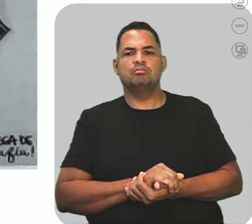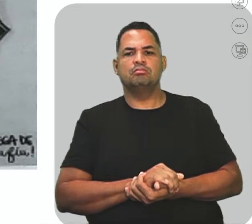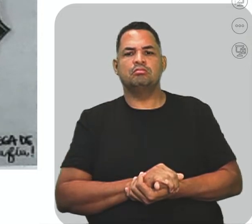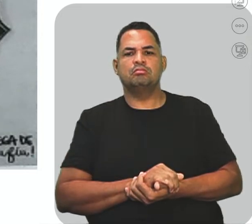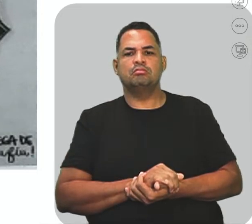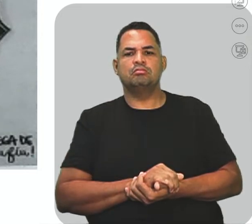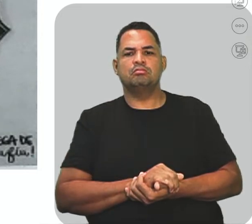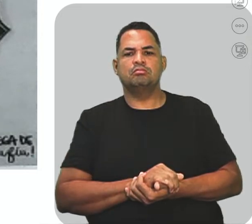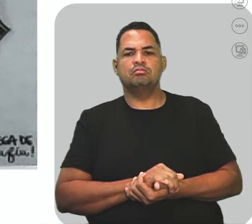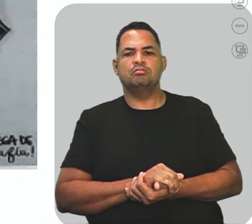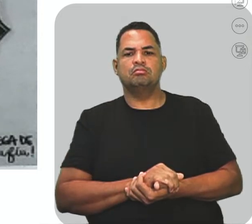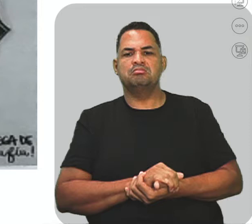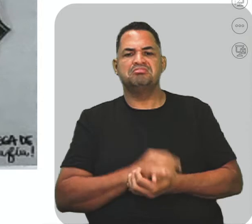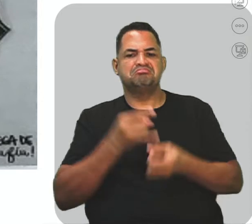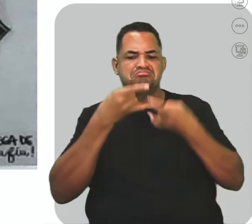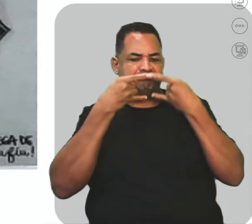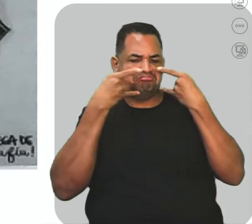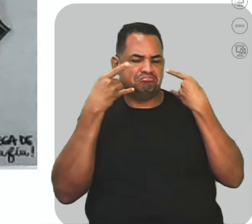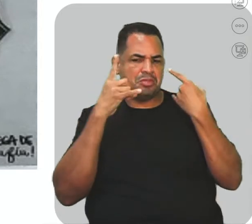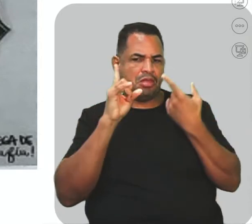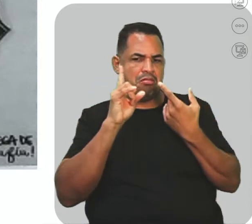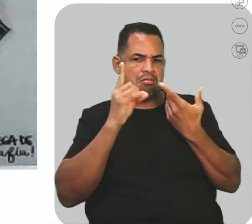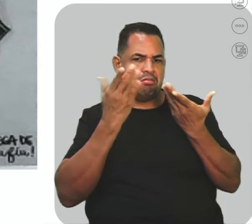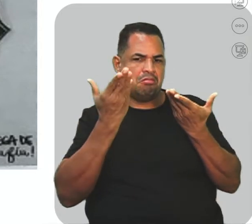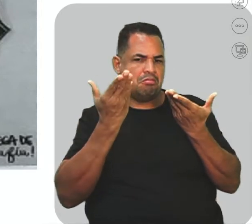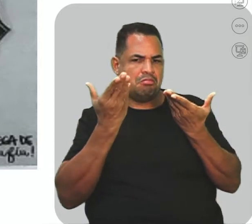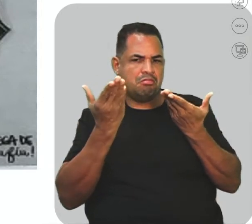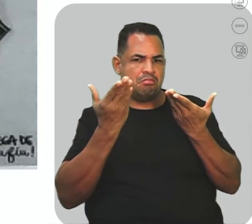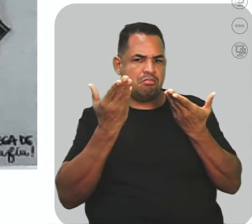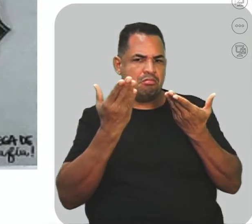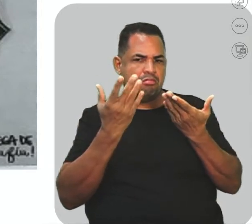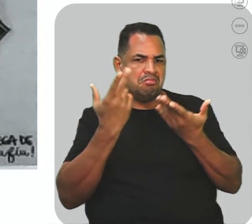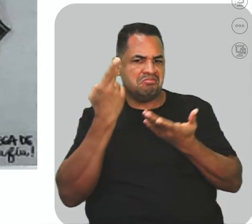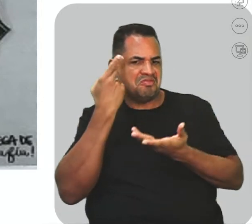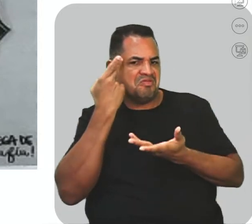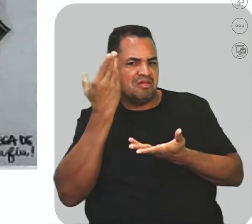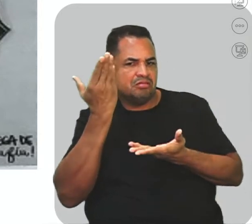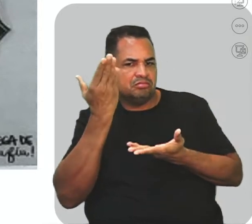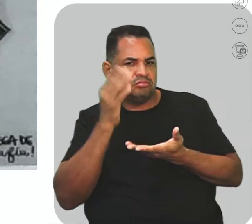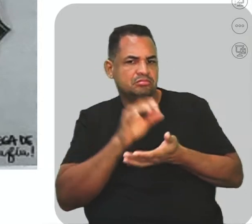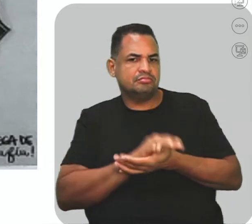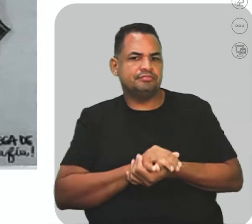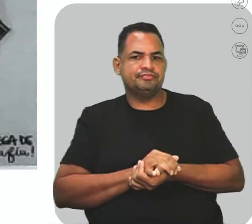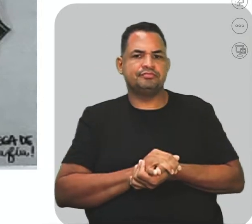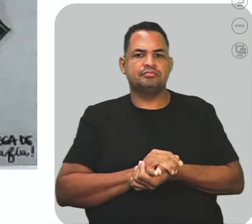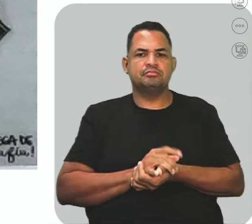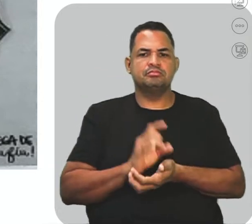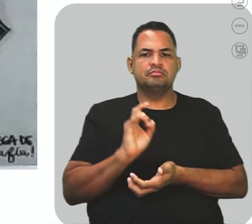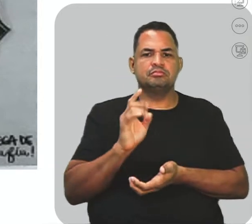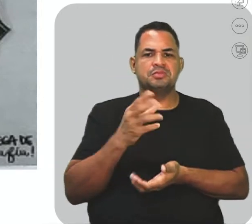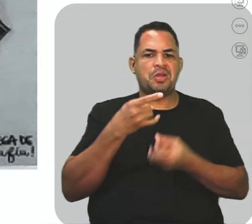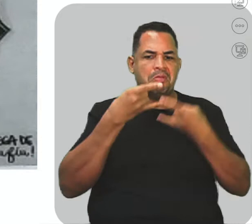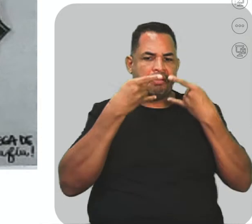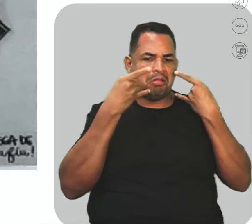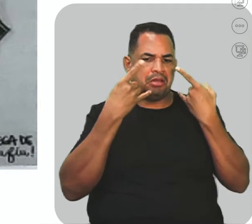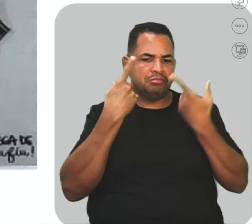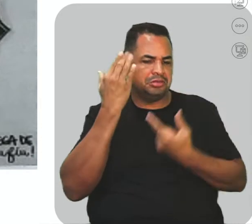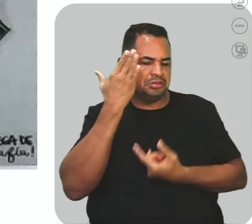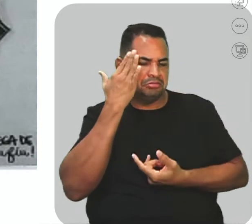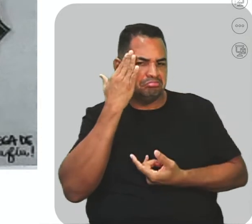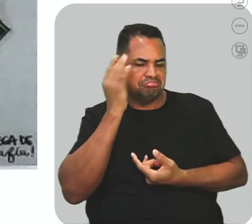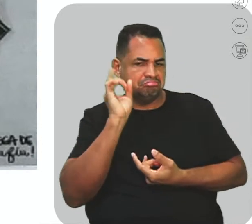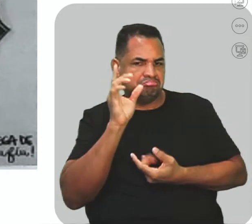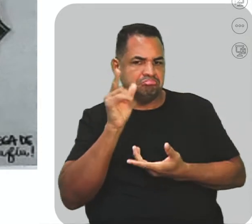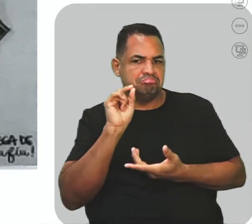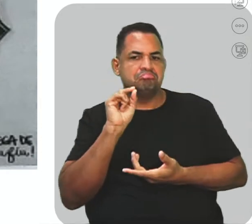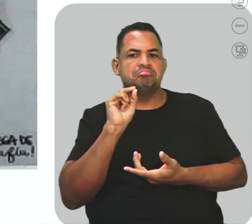Isso não é uma máscara à toa, né? Se você entendeu que era só uma máscara. O que